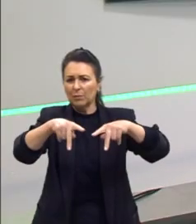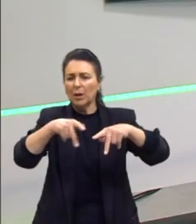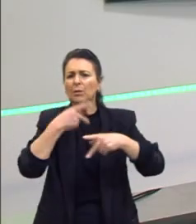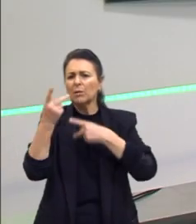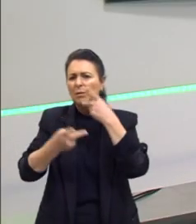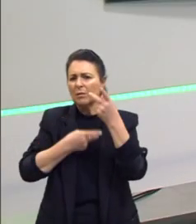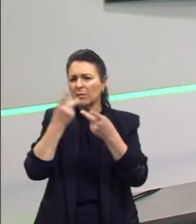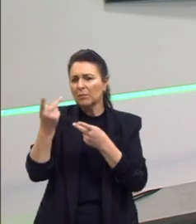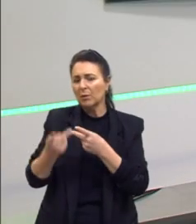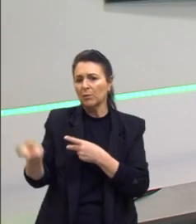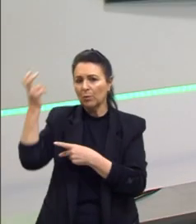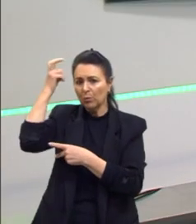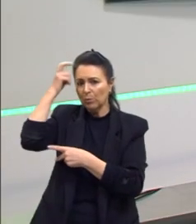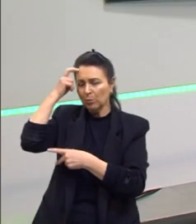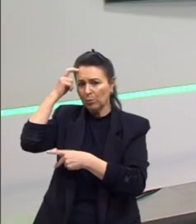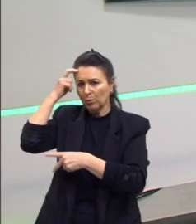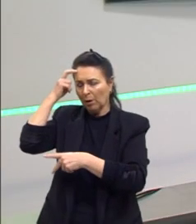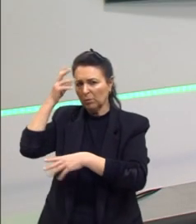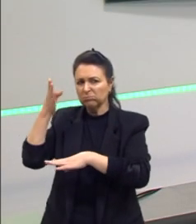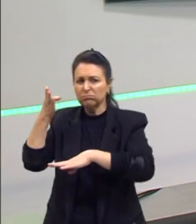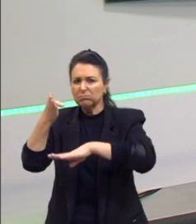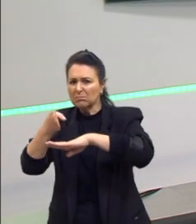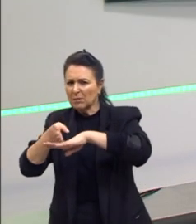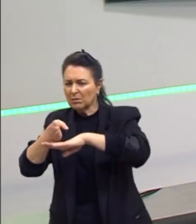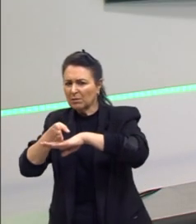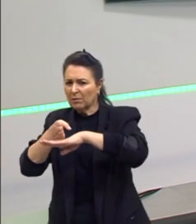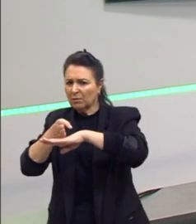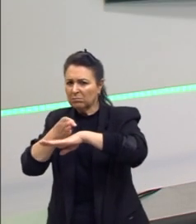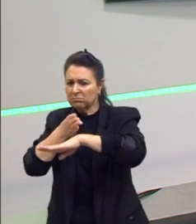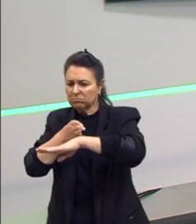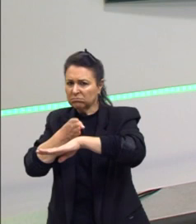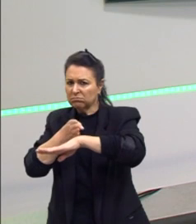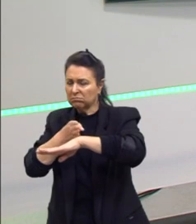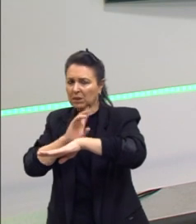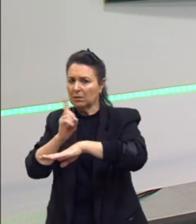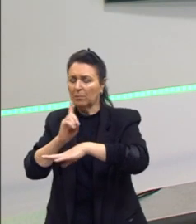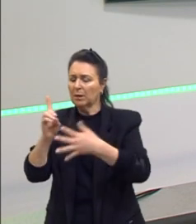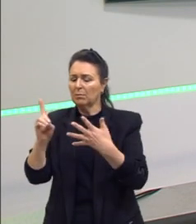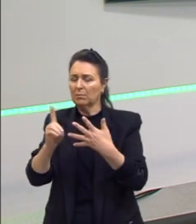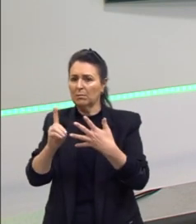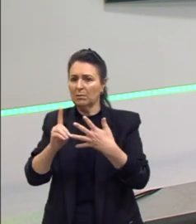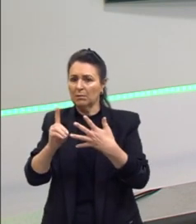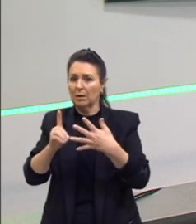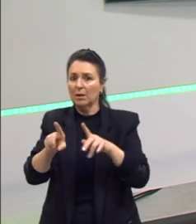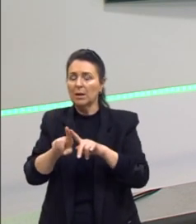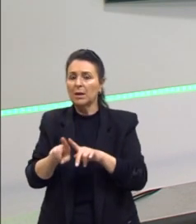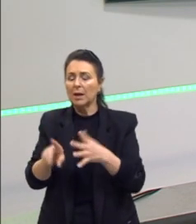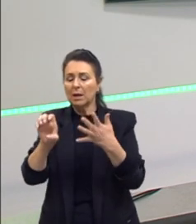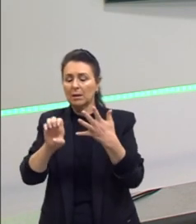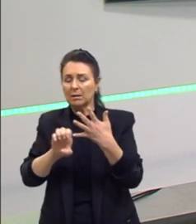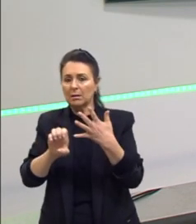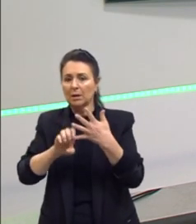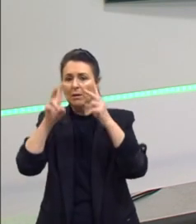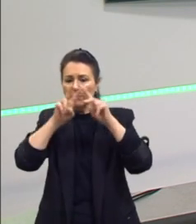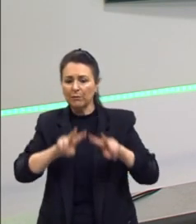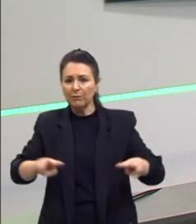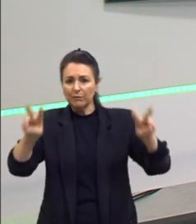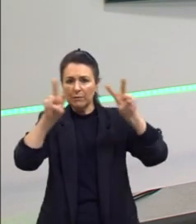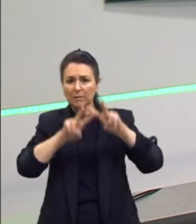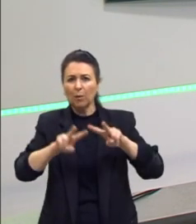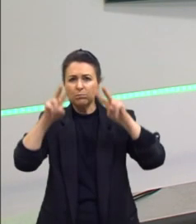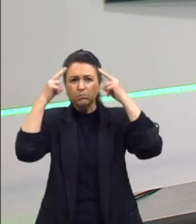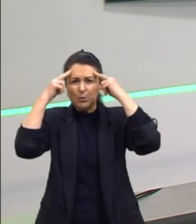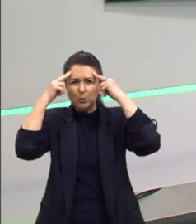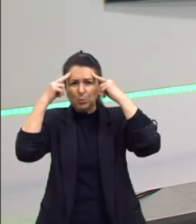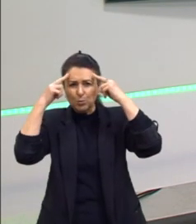uma cultura de uma mentalidade medieval né não tem nada a ver com isso não é opção de também e a opção é visão utópica